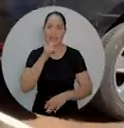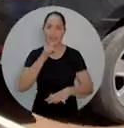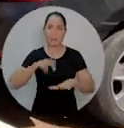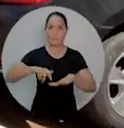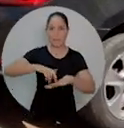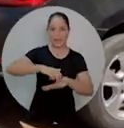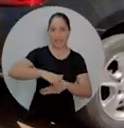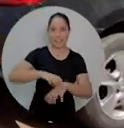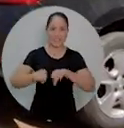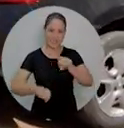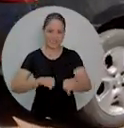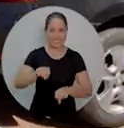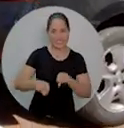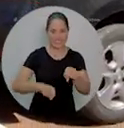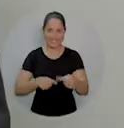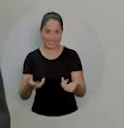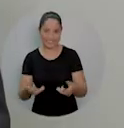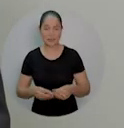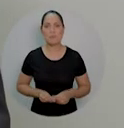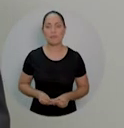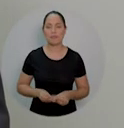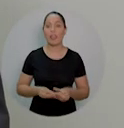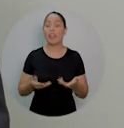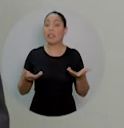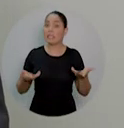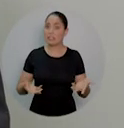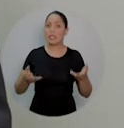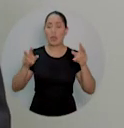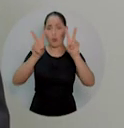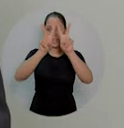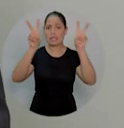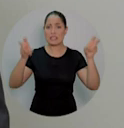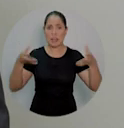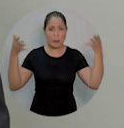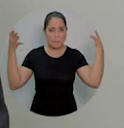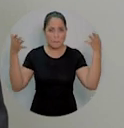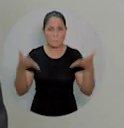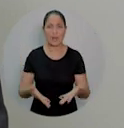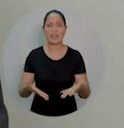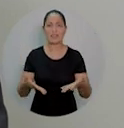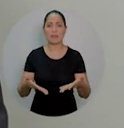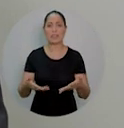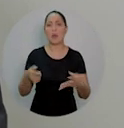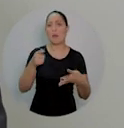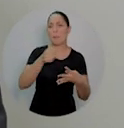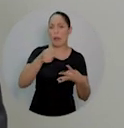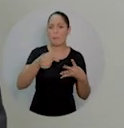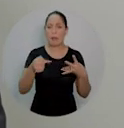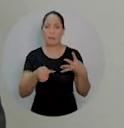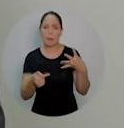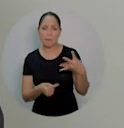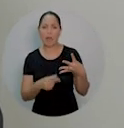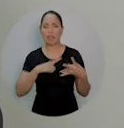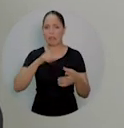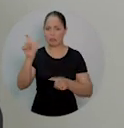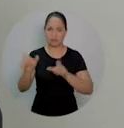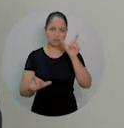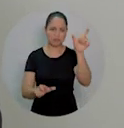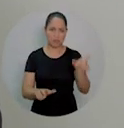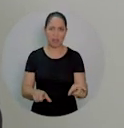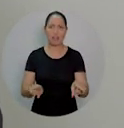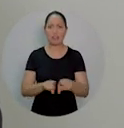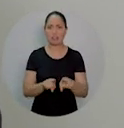como o pedestre e o ciclista, não é mesmo? Sobre a questão de participação, todos são atores e todos estão